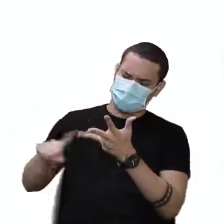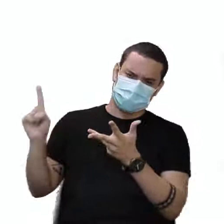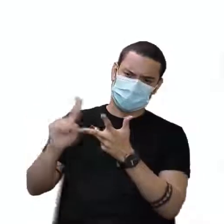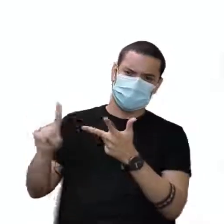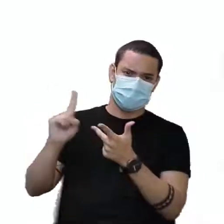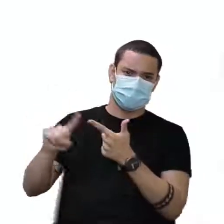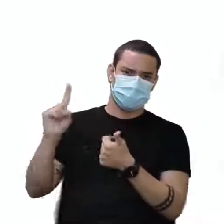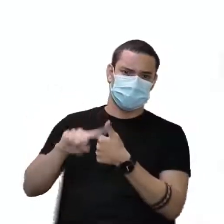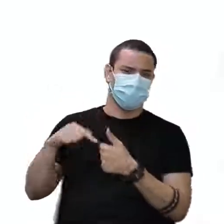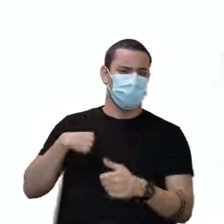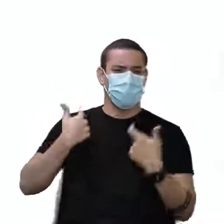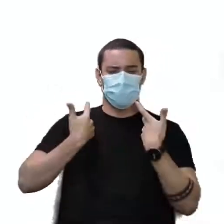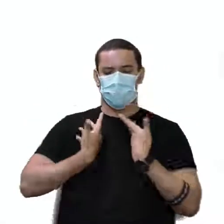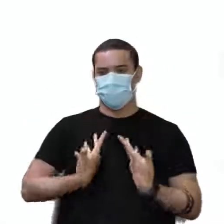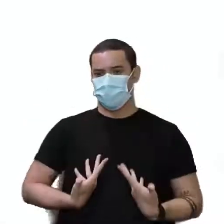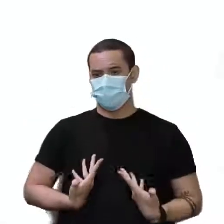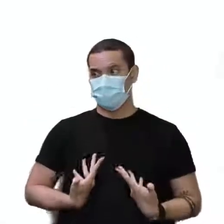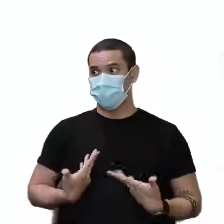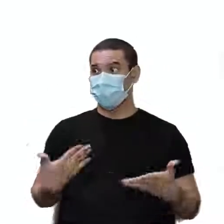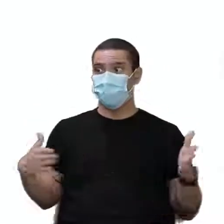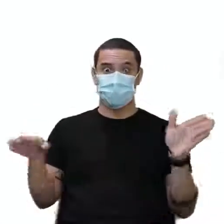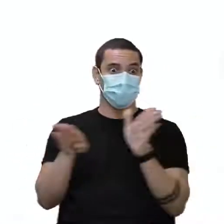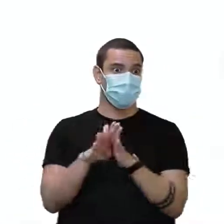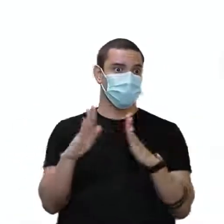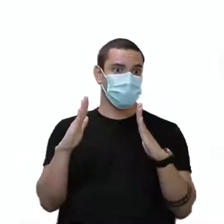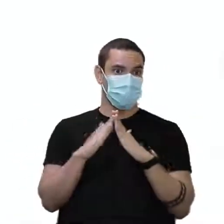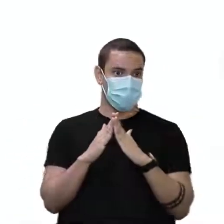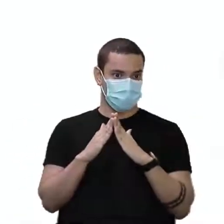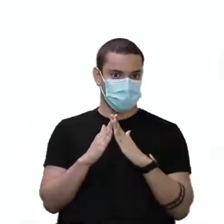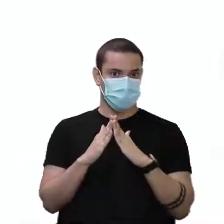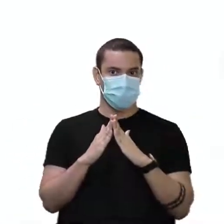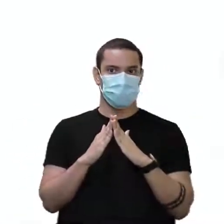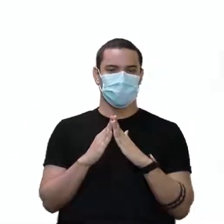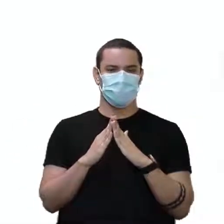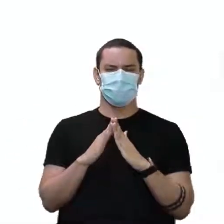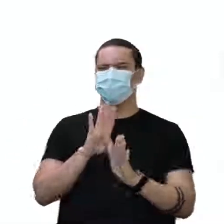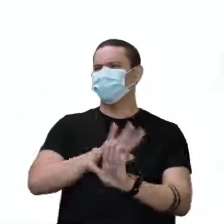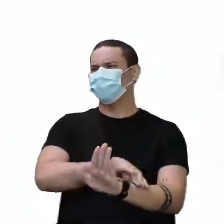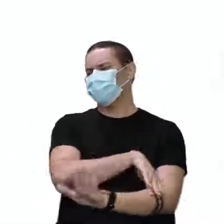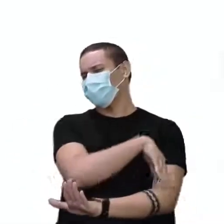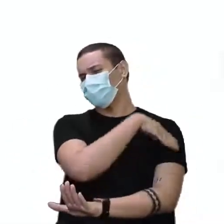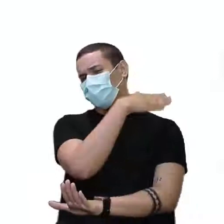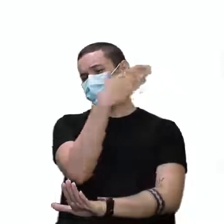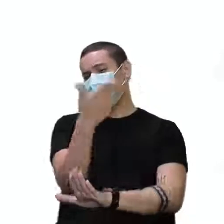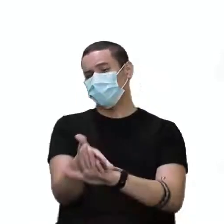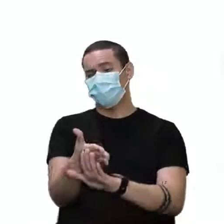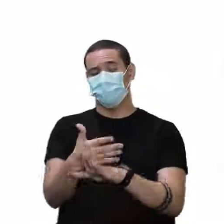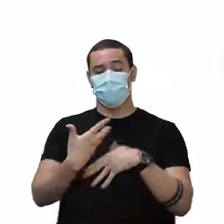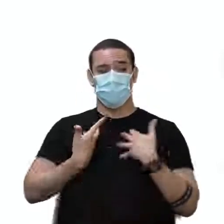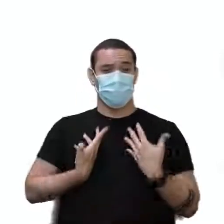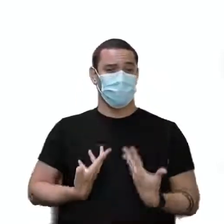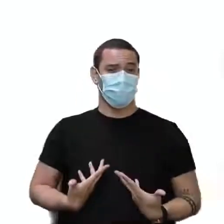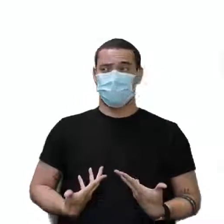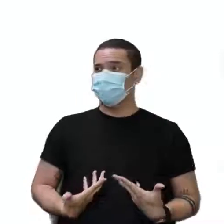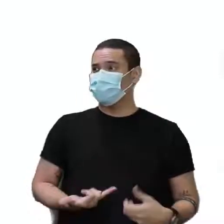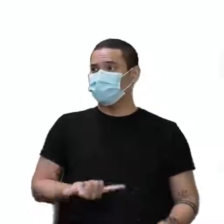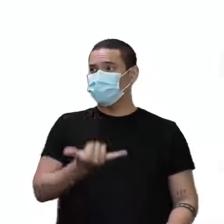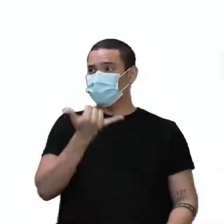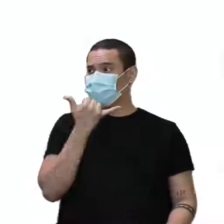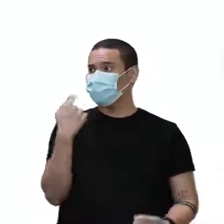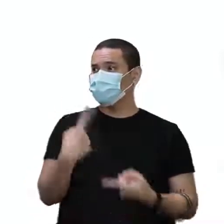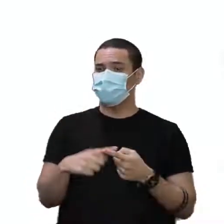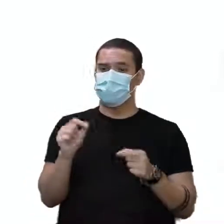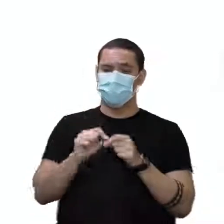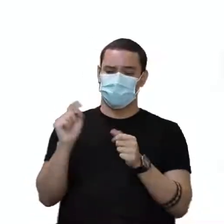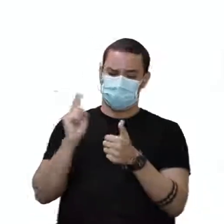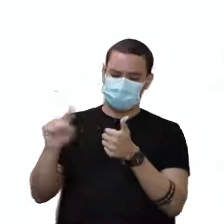nada. Você acabou de chegar em casa. Aí foi um longo dia e quer dizer que não vai fazer muita coisa, que fez muita